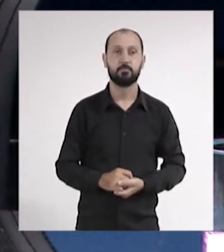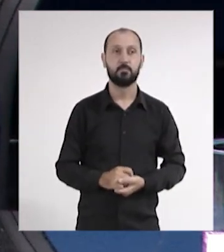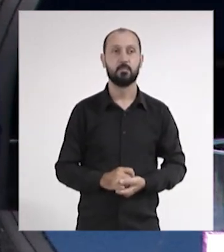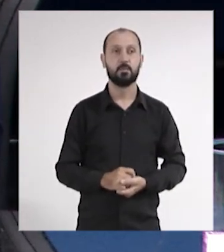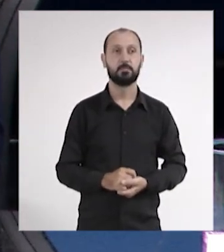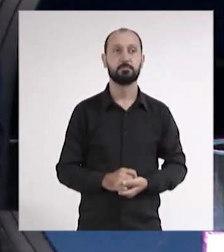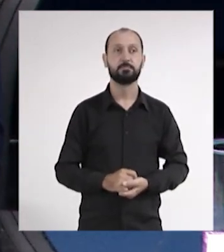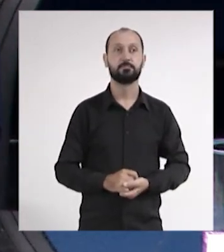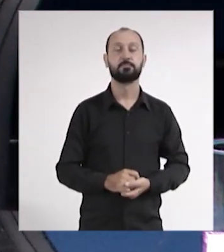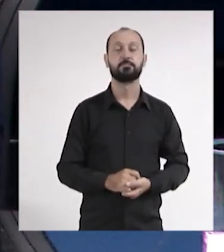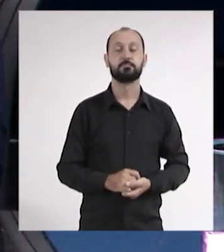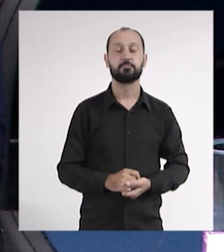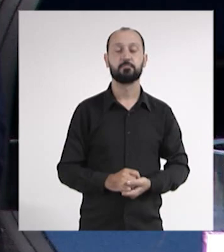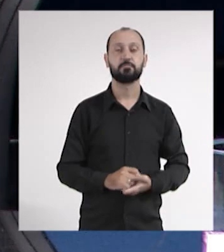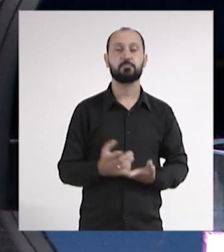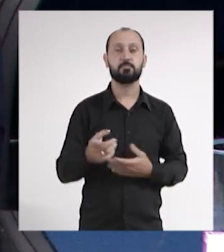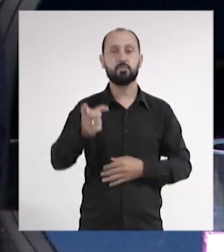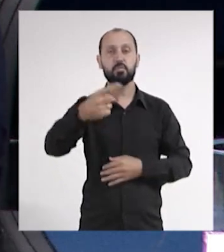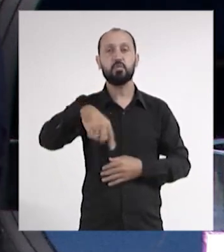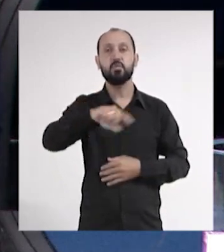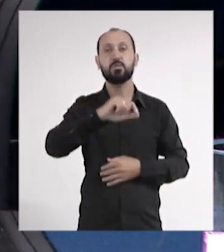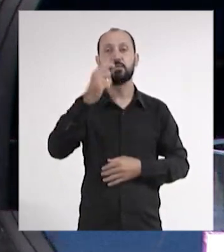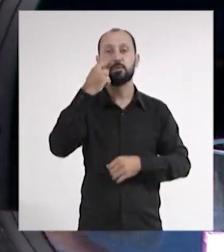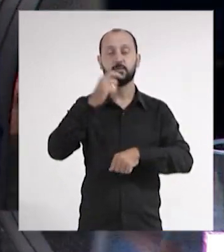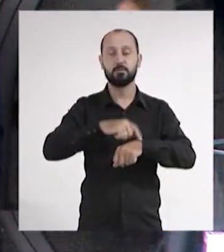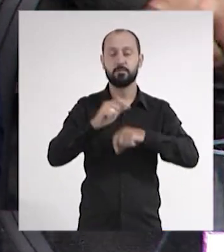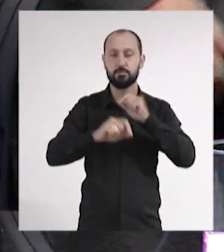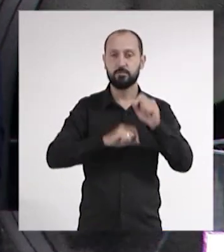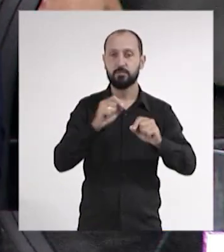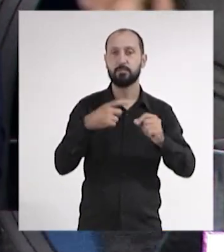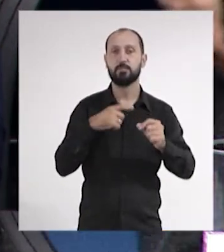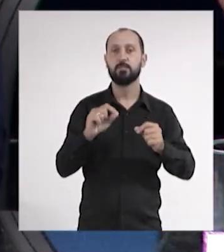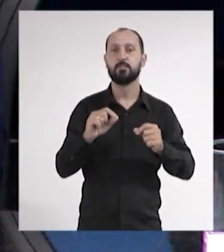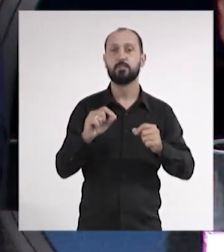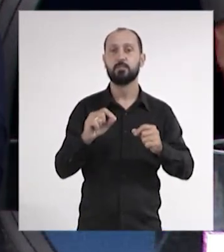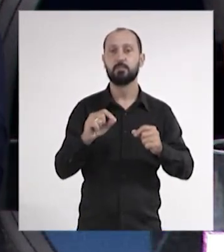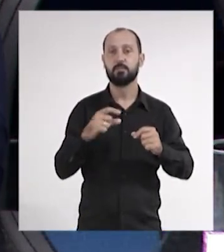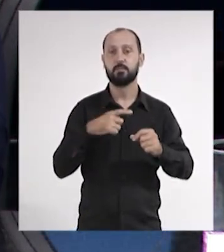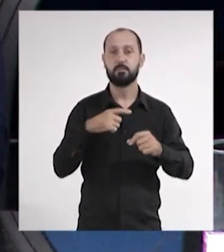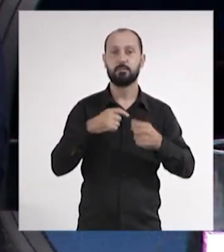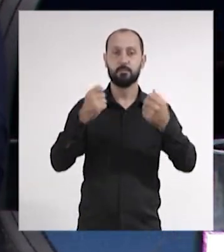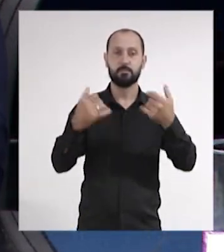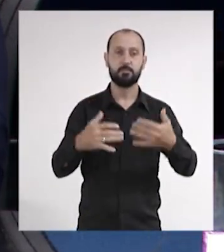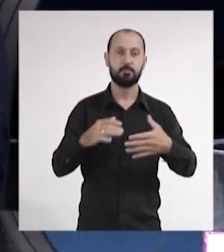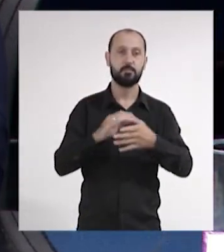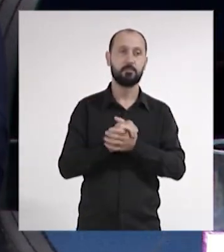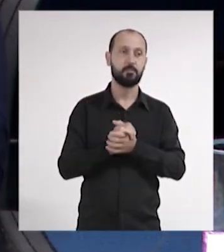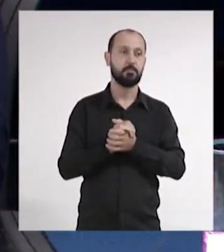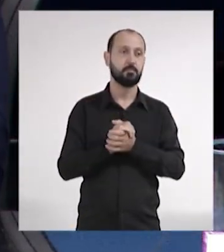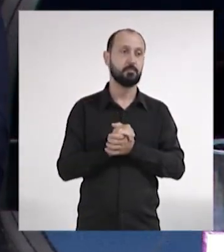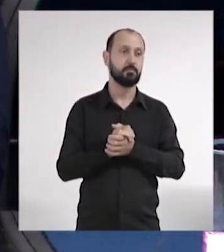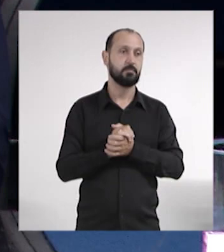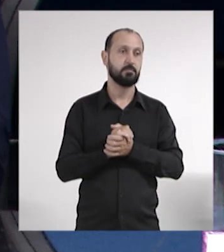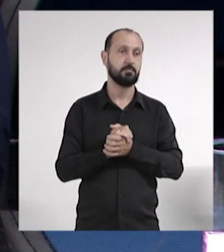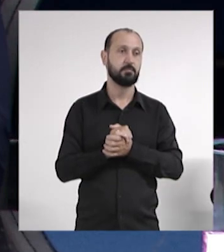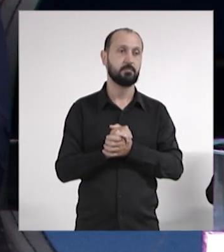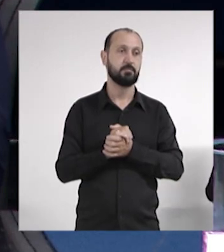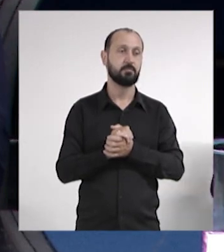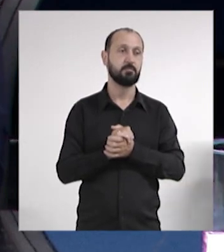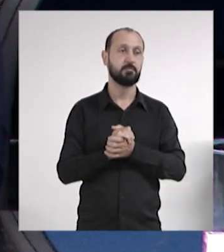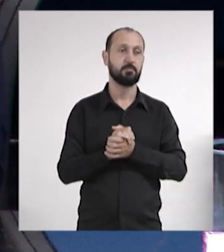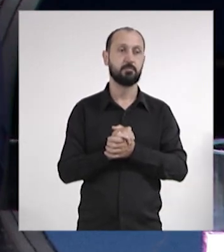Senhores, quando o poder público, por exemplo, estabelece uma majoração